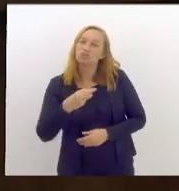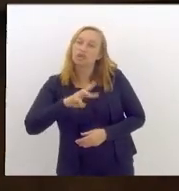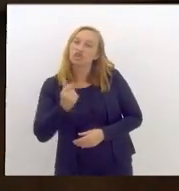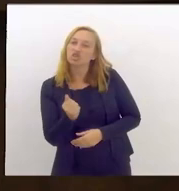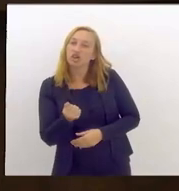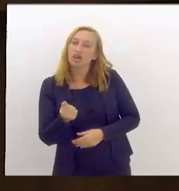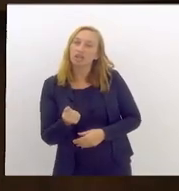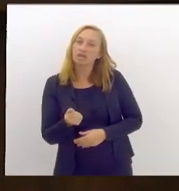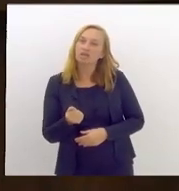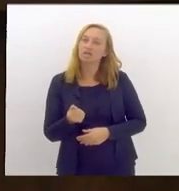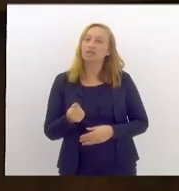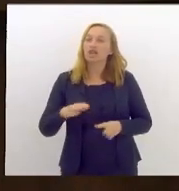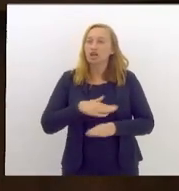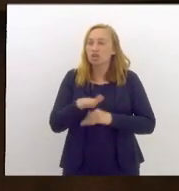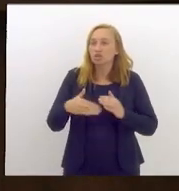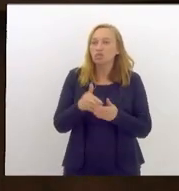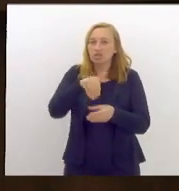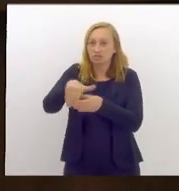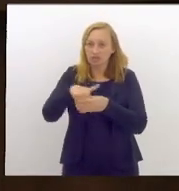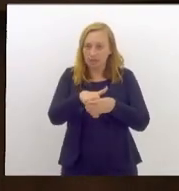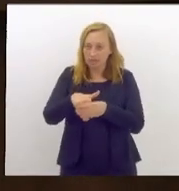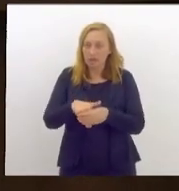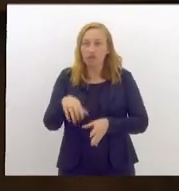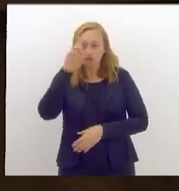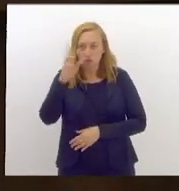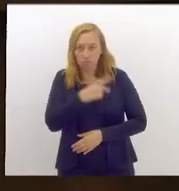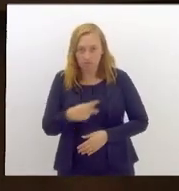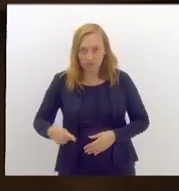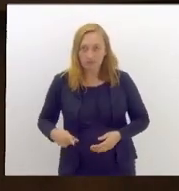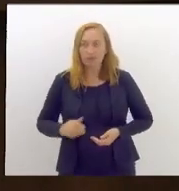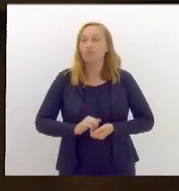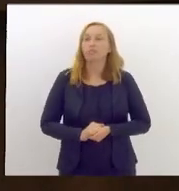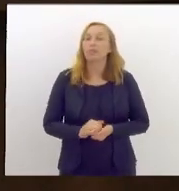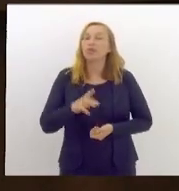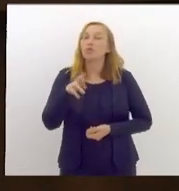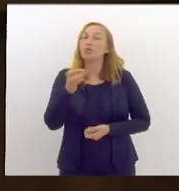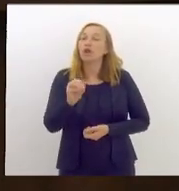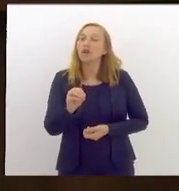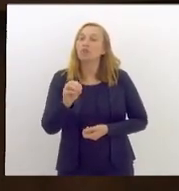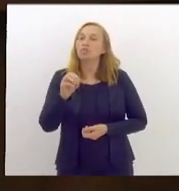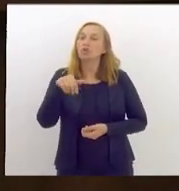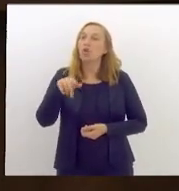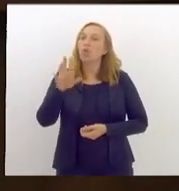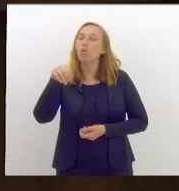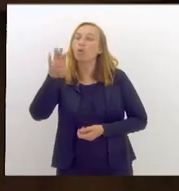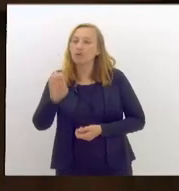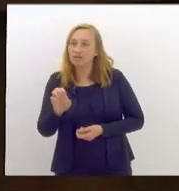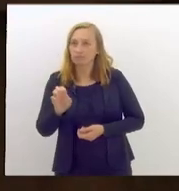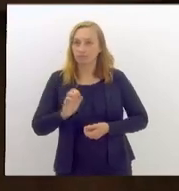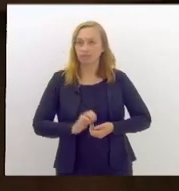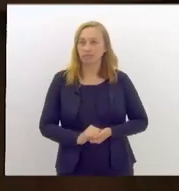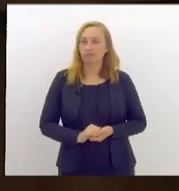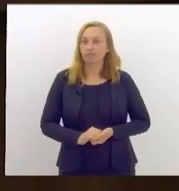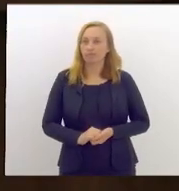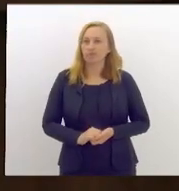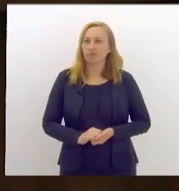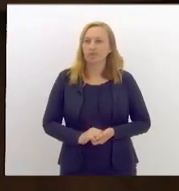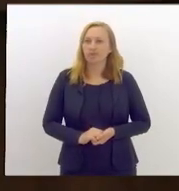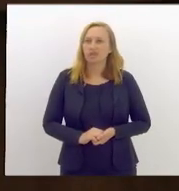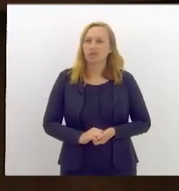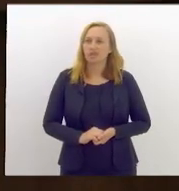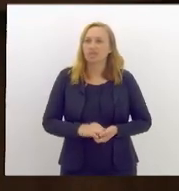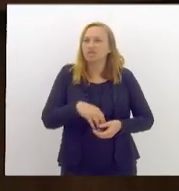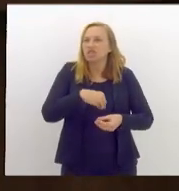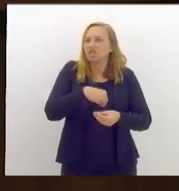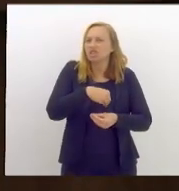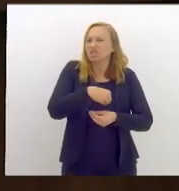surrando em todas as votações senhor presidente o buraco do lume é um antro De